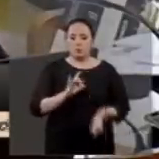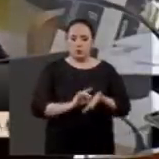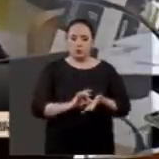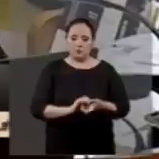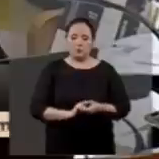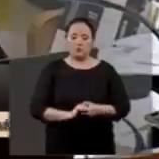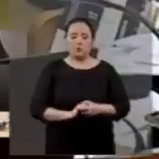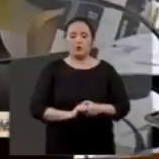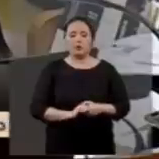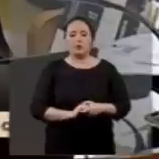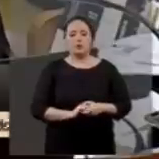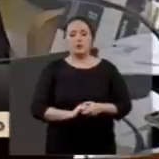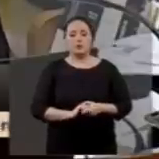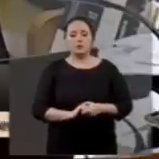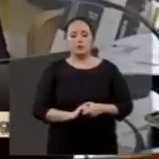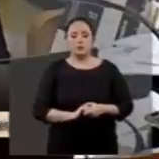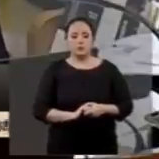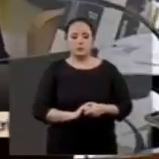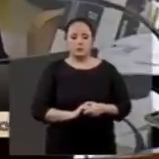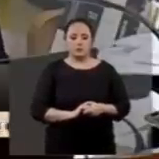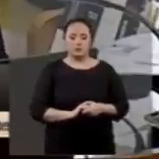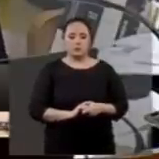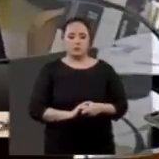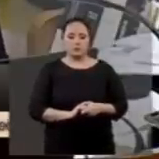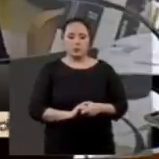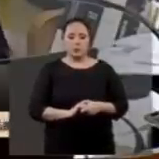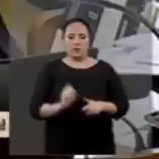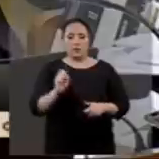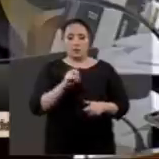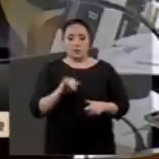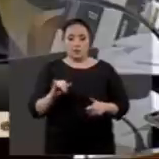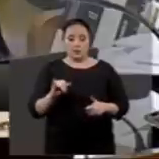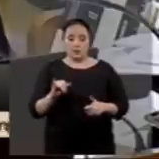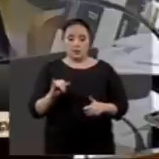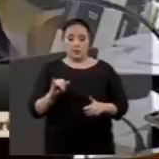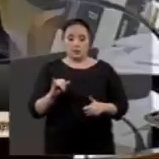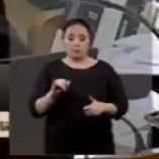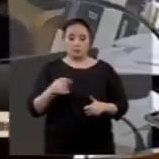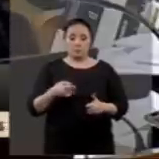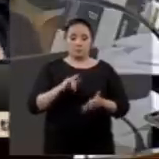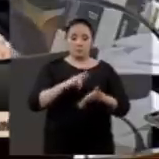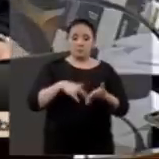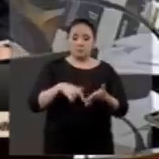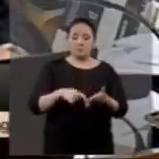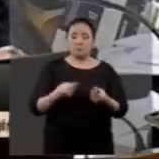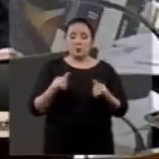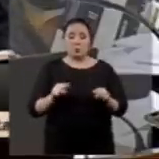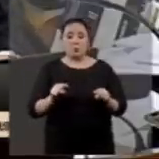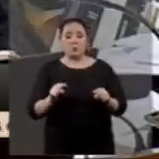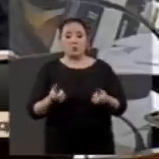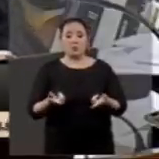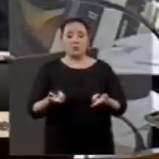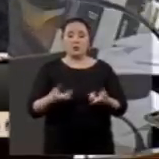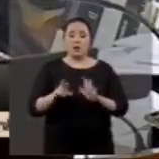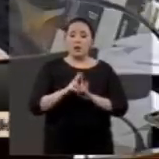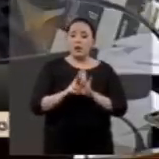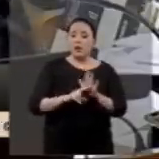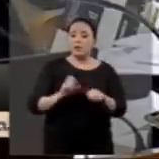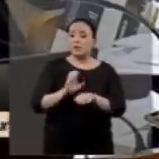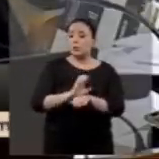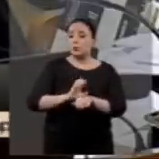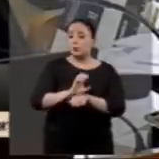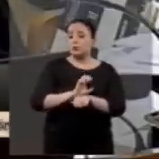e se essa regulamentação fere ou feriu os parâmetros